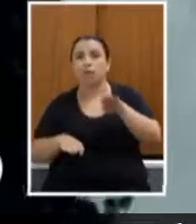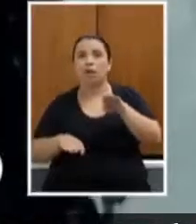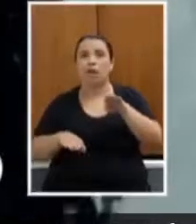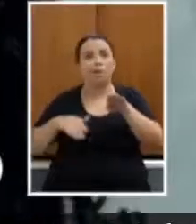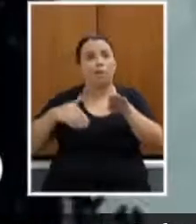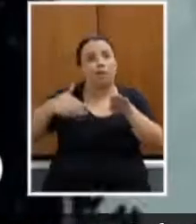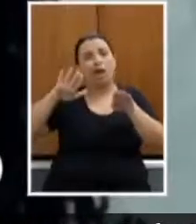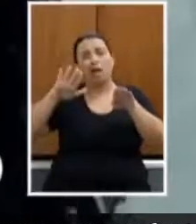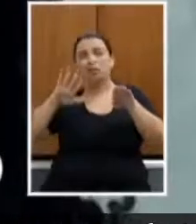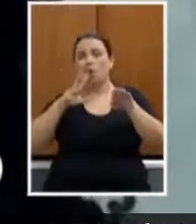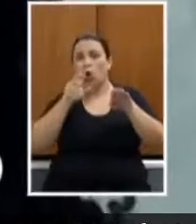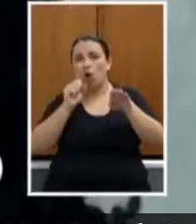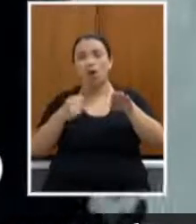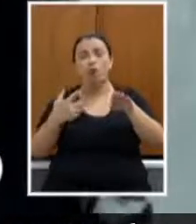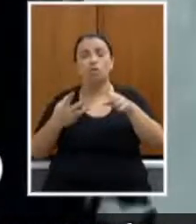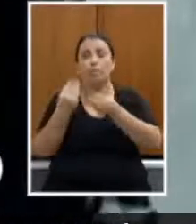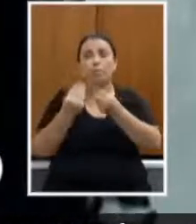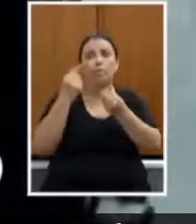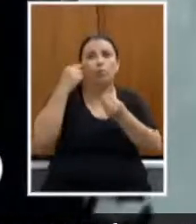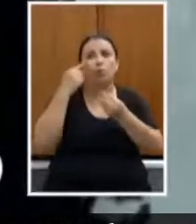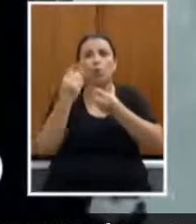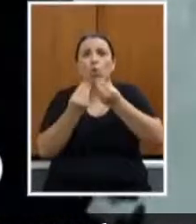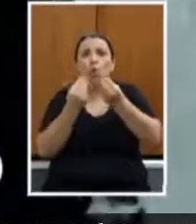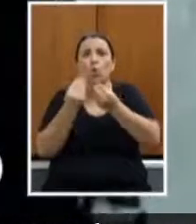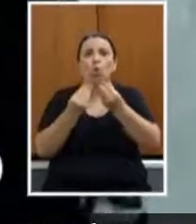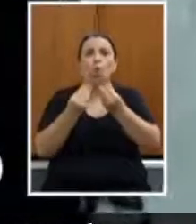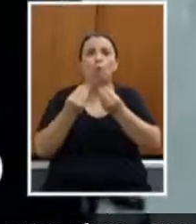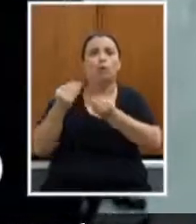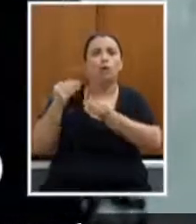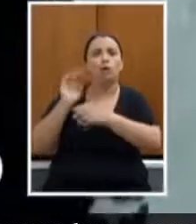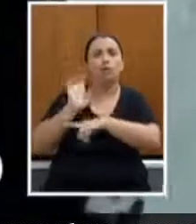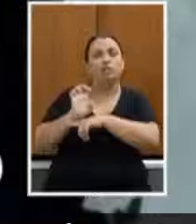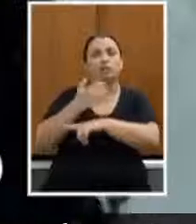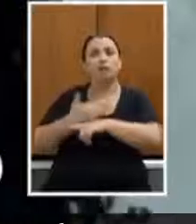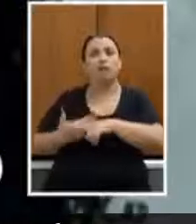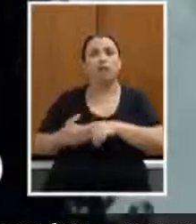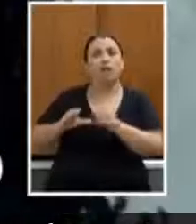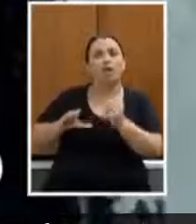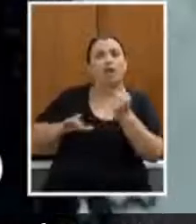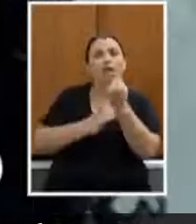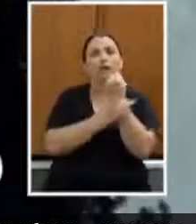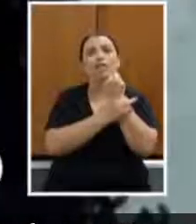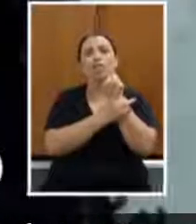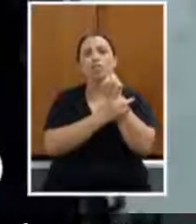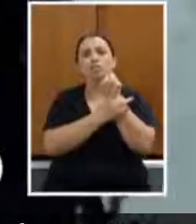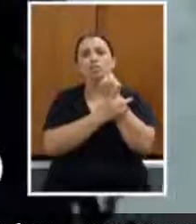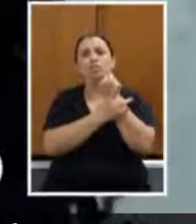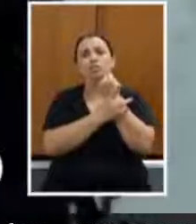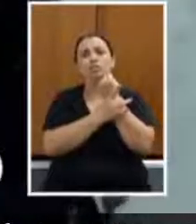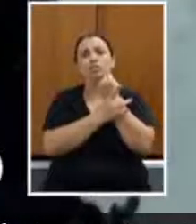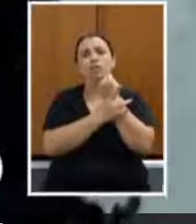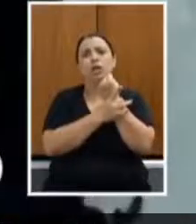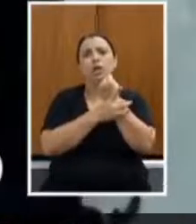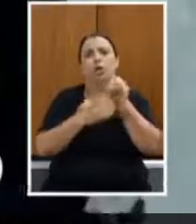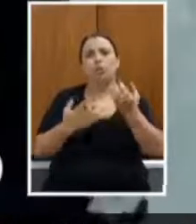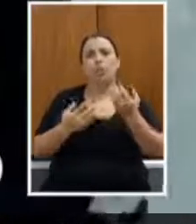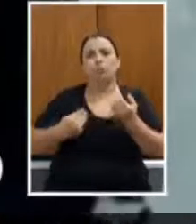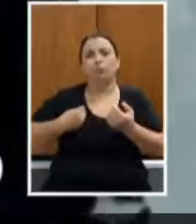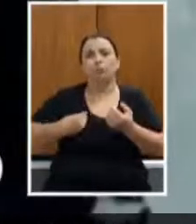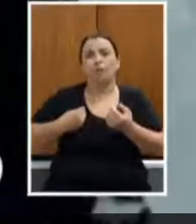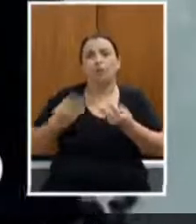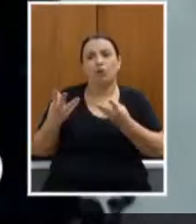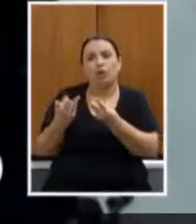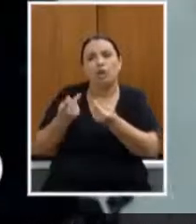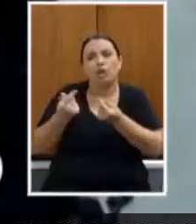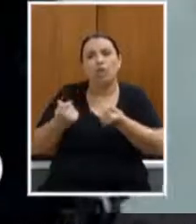garantir política de habitação para a população de rua, as pessoas estão em situação de rua, muitas delas